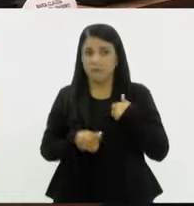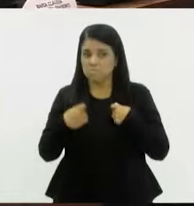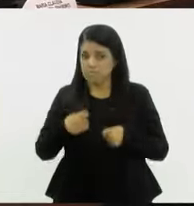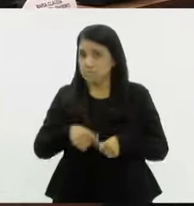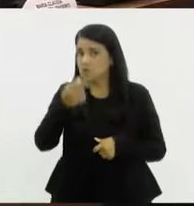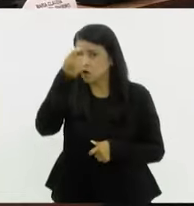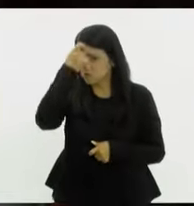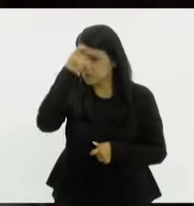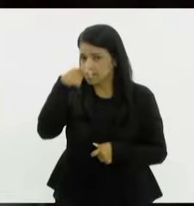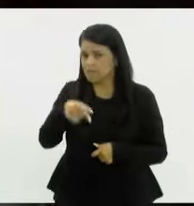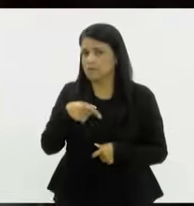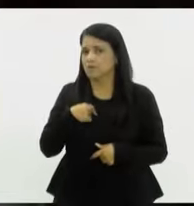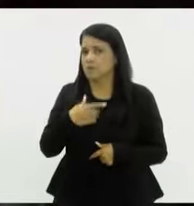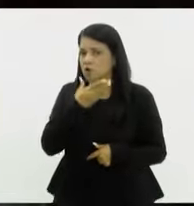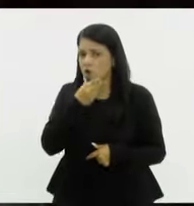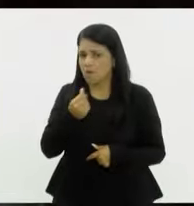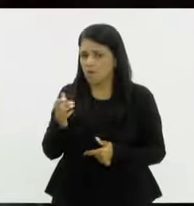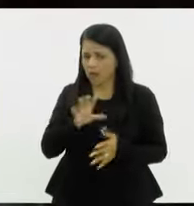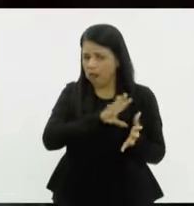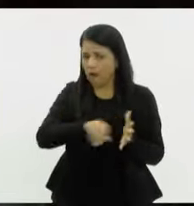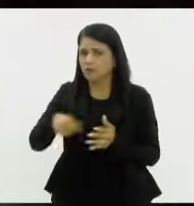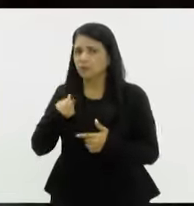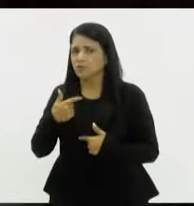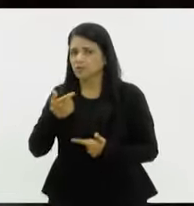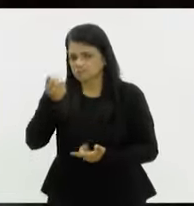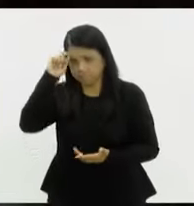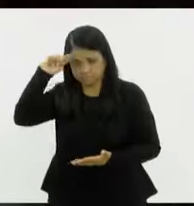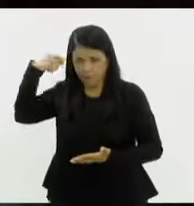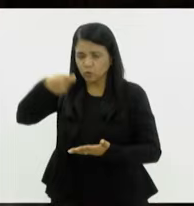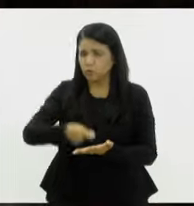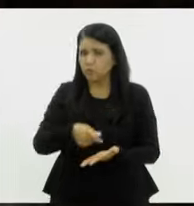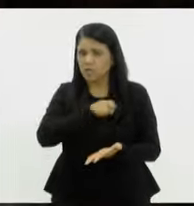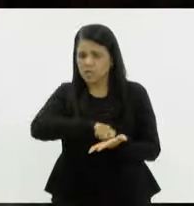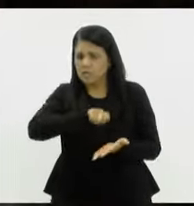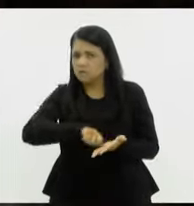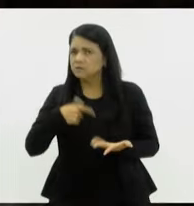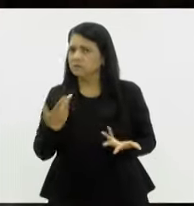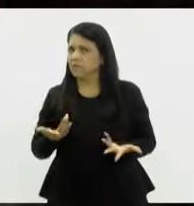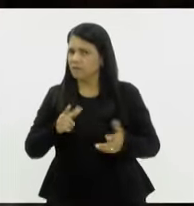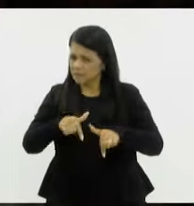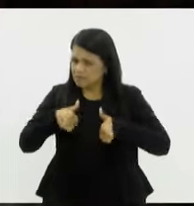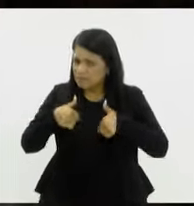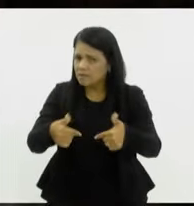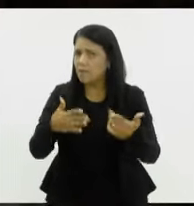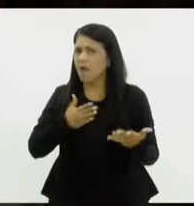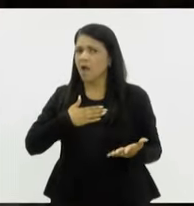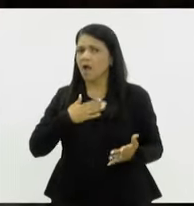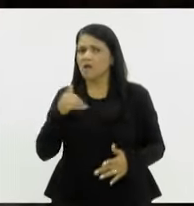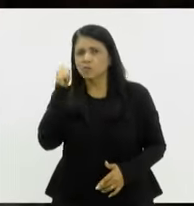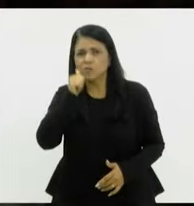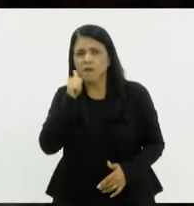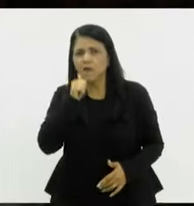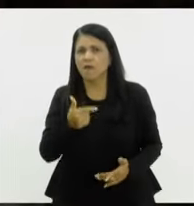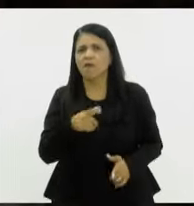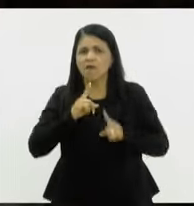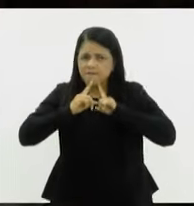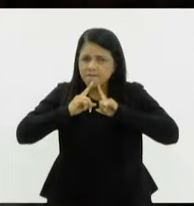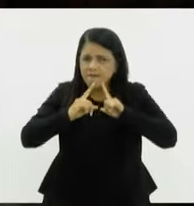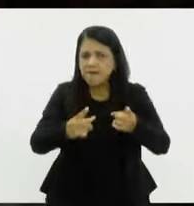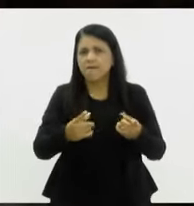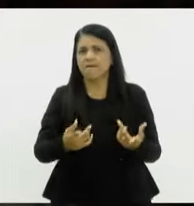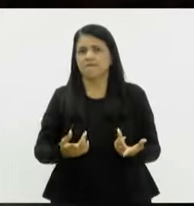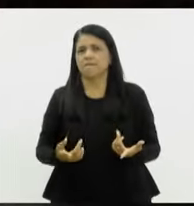nossas autorias O que é fruto do nosso trabalho não deixem falem reclamem